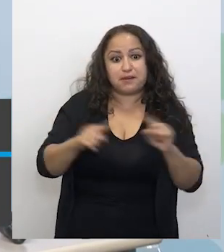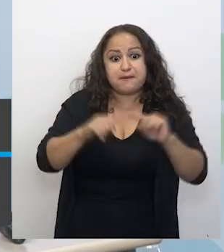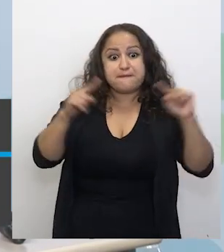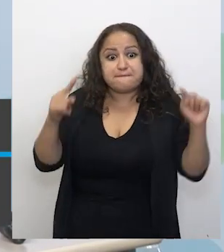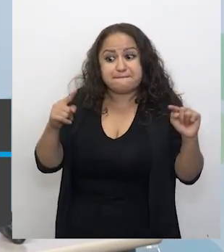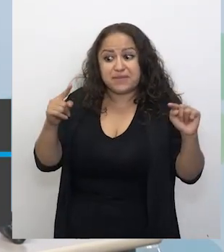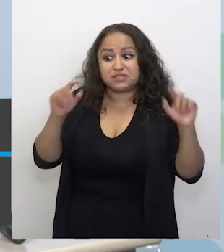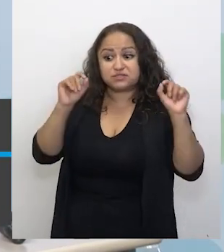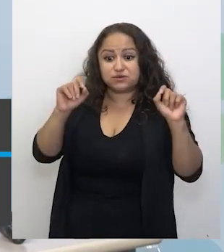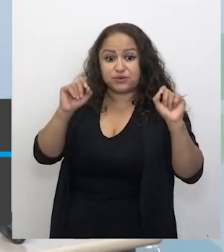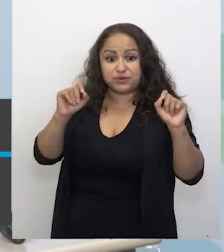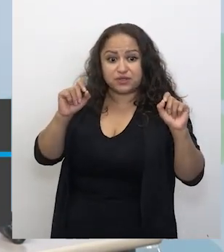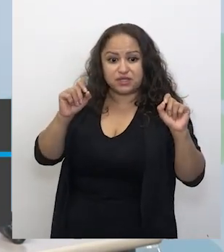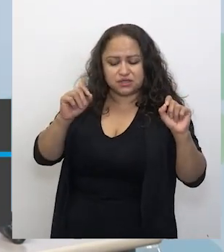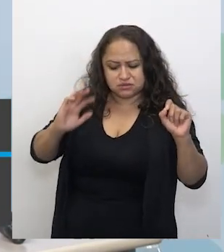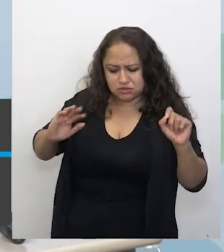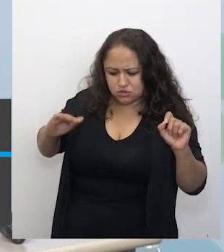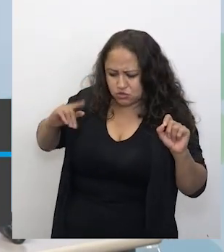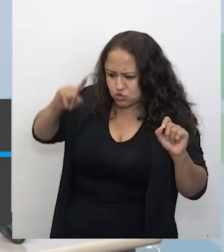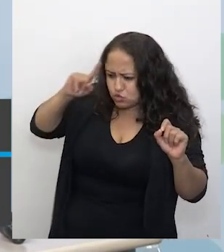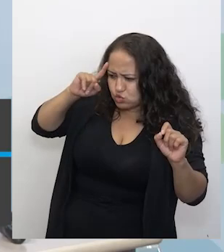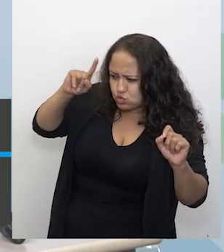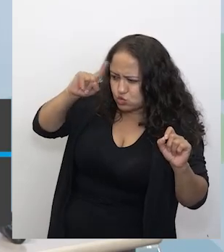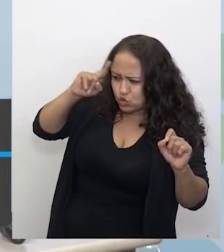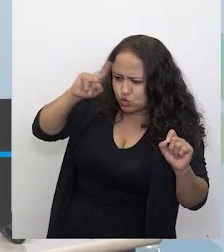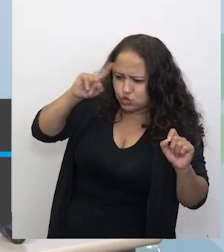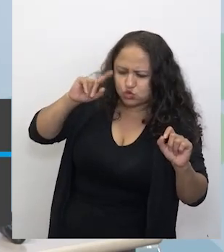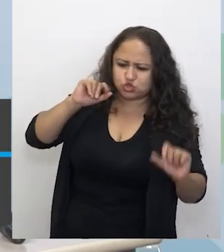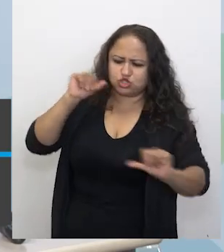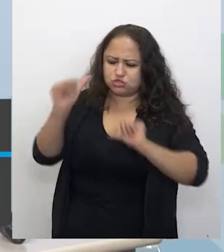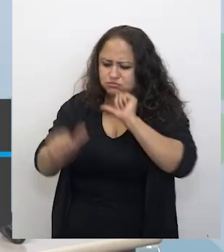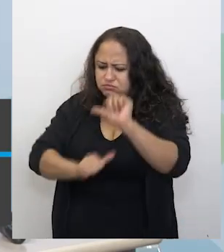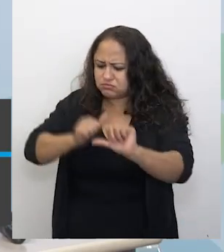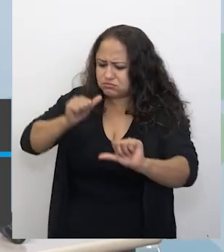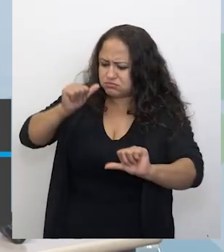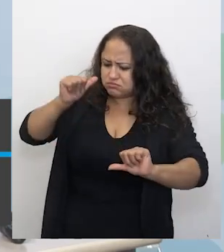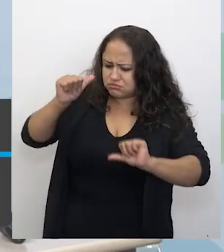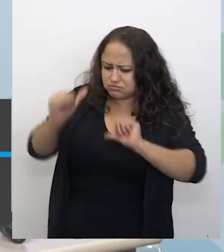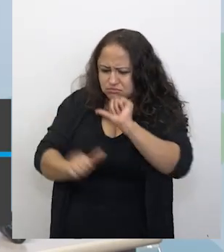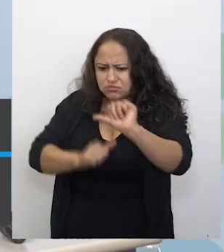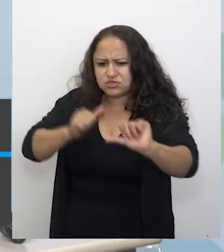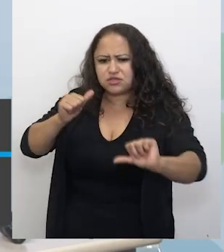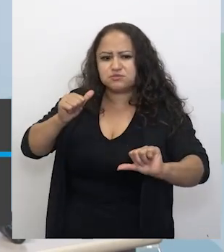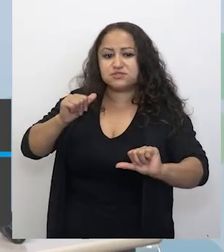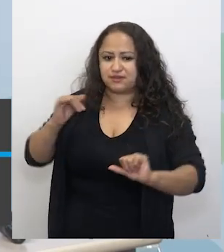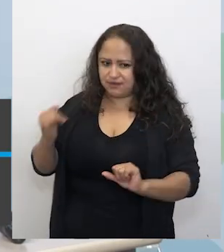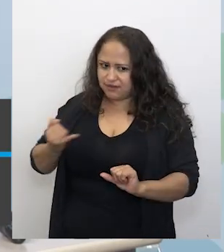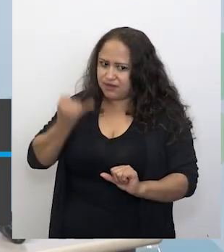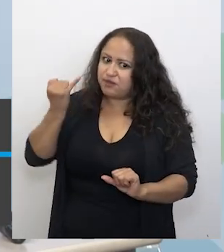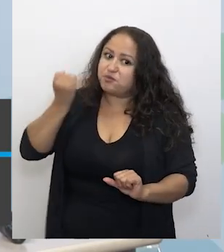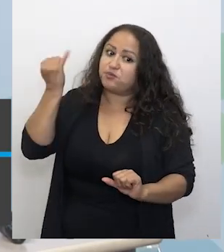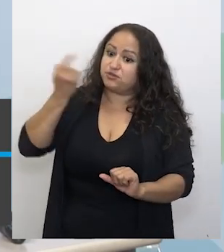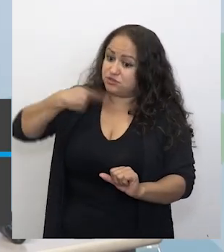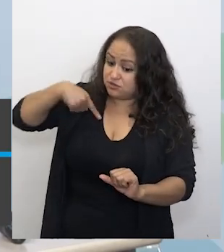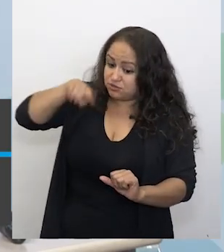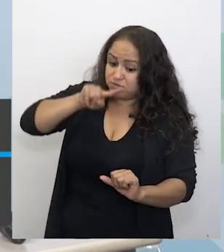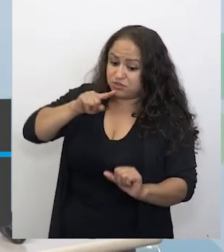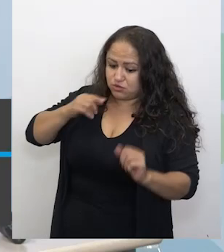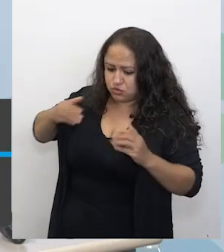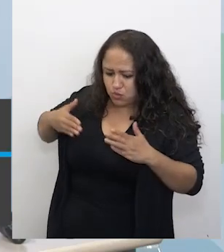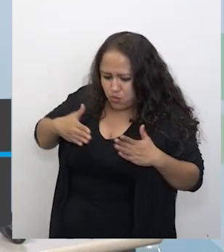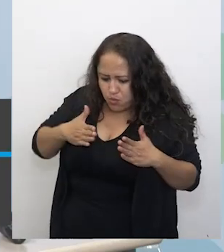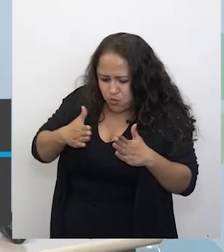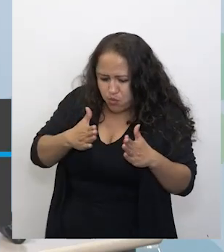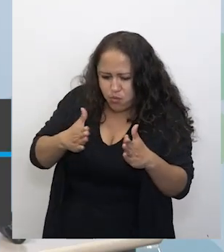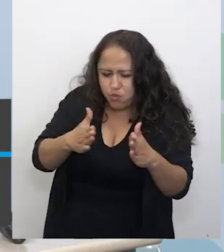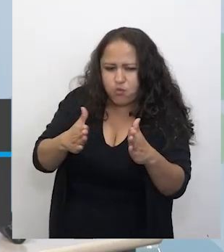aqui cotidianamente, né? Se refazendo, e que ela é fundamental para a gente ir trilhando o